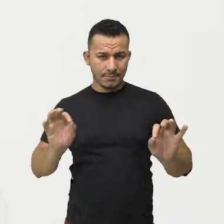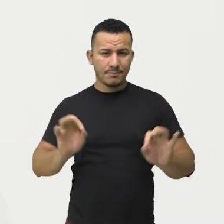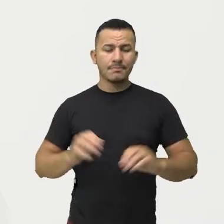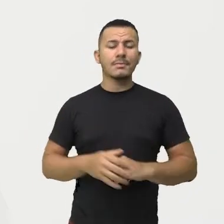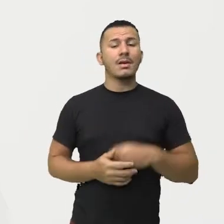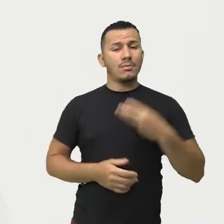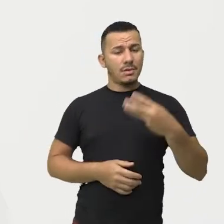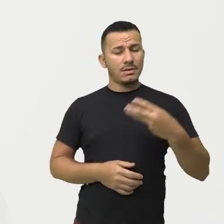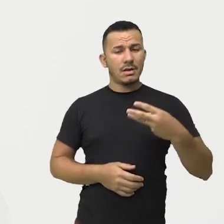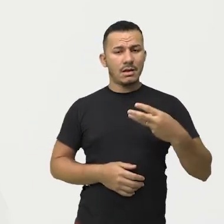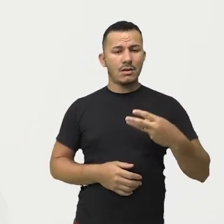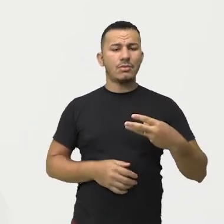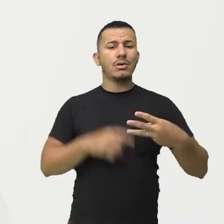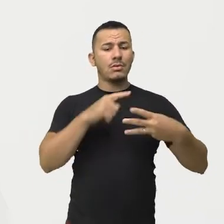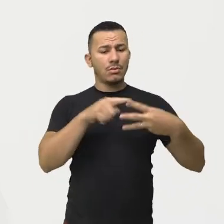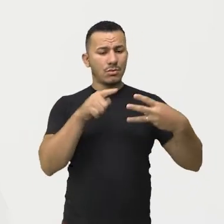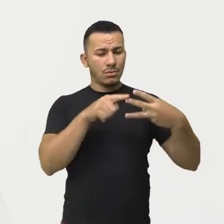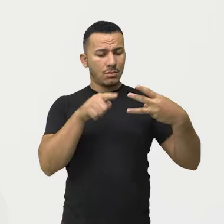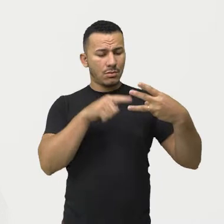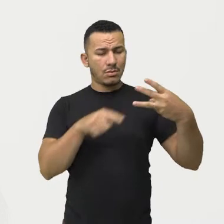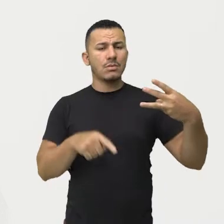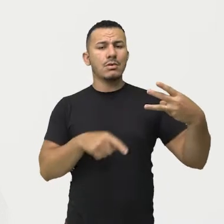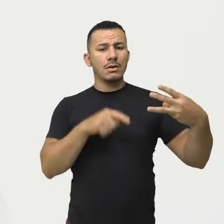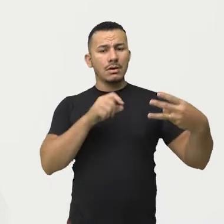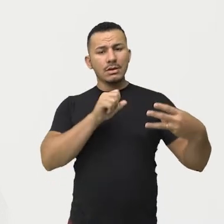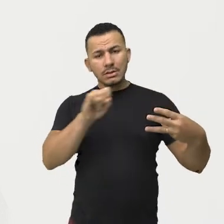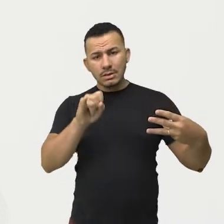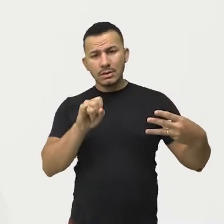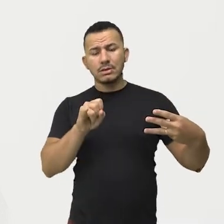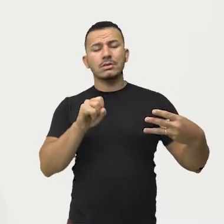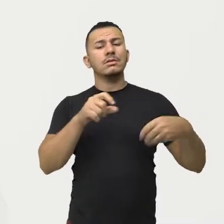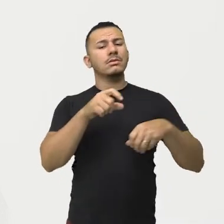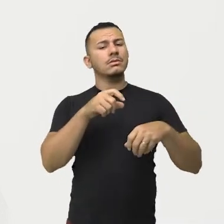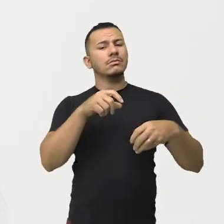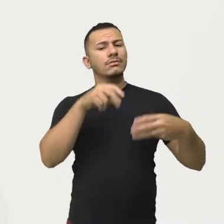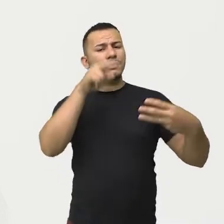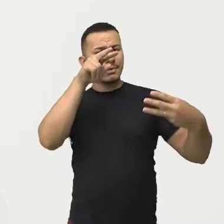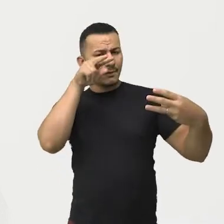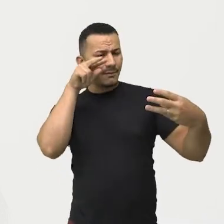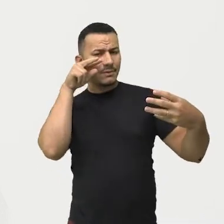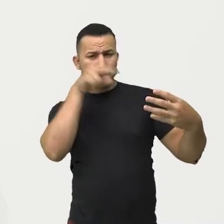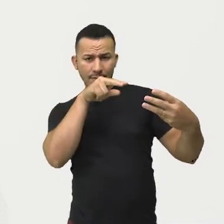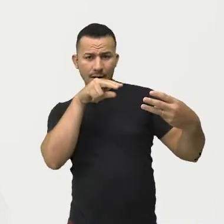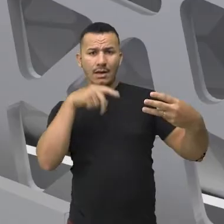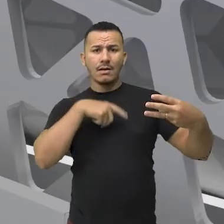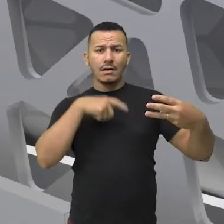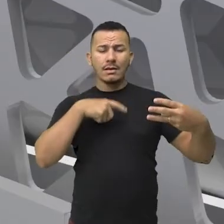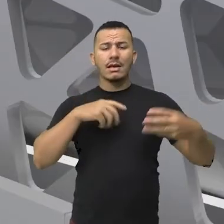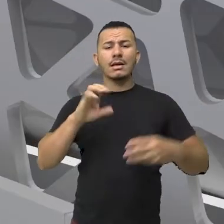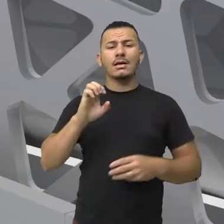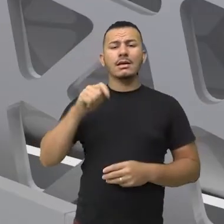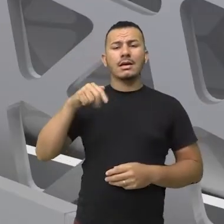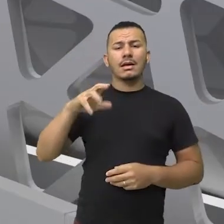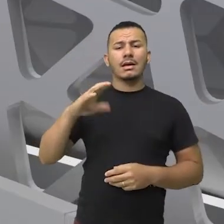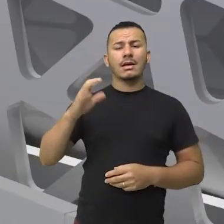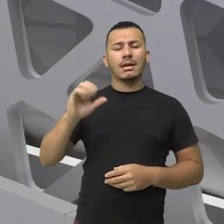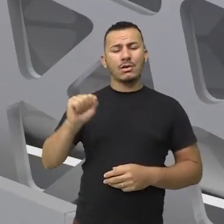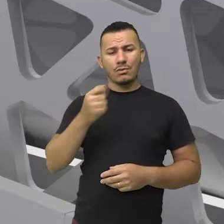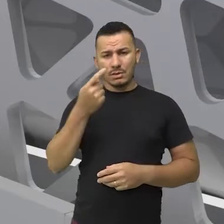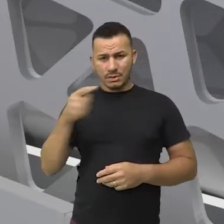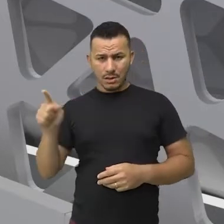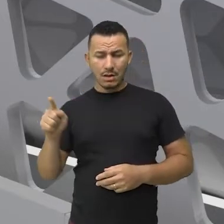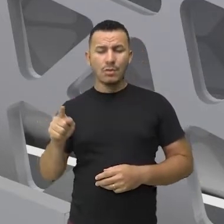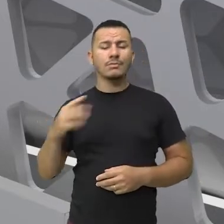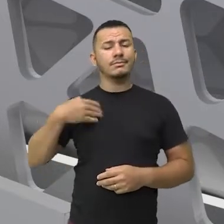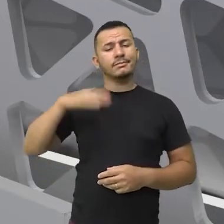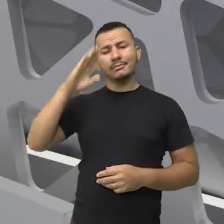Então, pessoal, observe o seguinte. Observe que quando nós estamos diante de uma equação, é